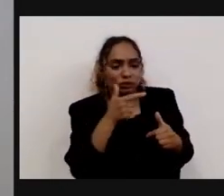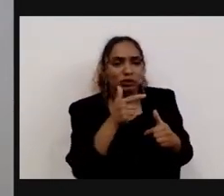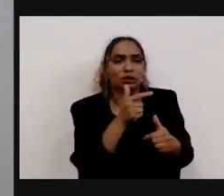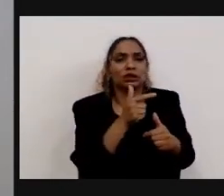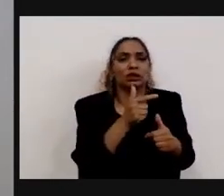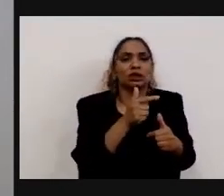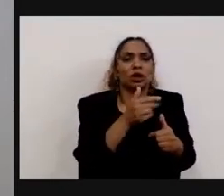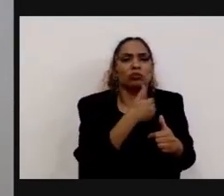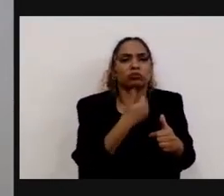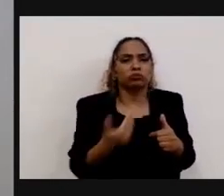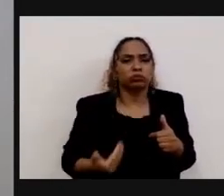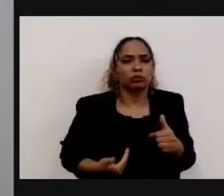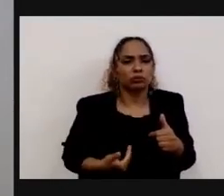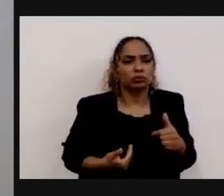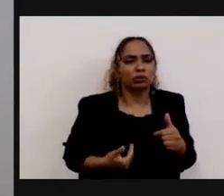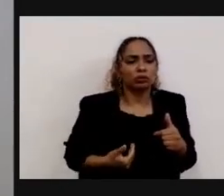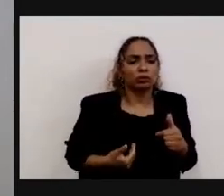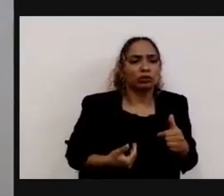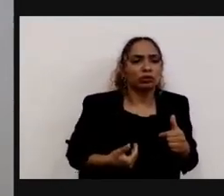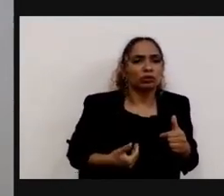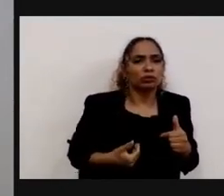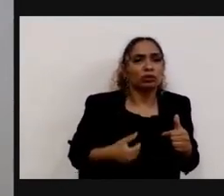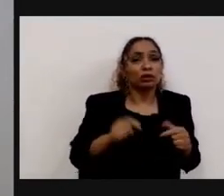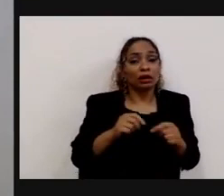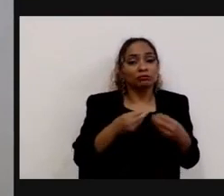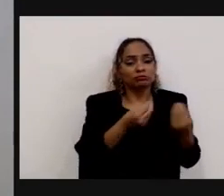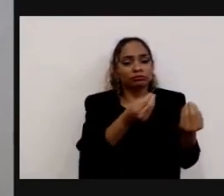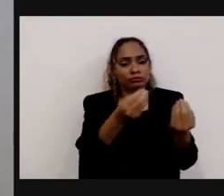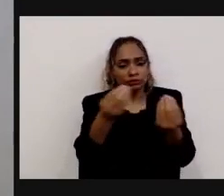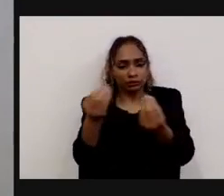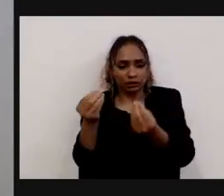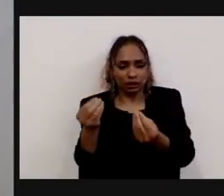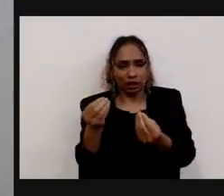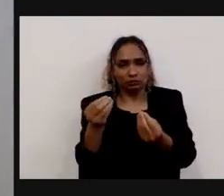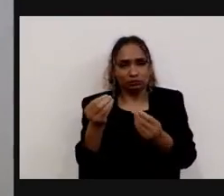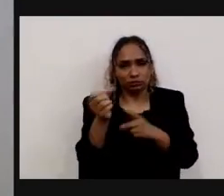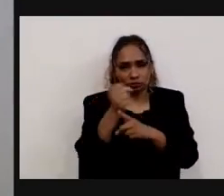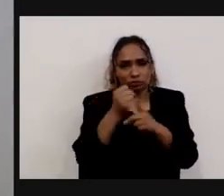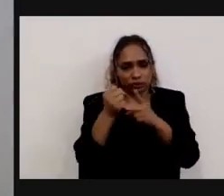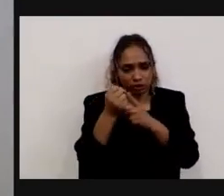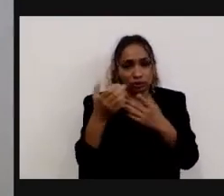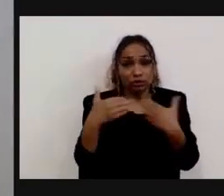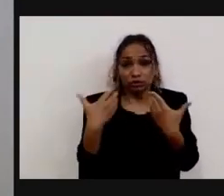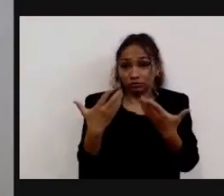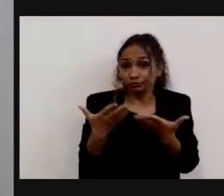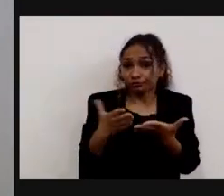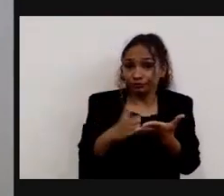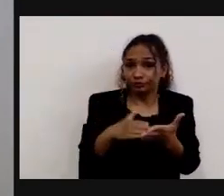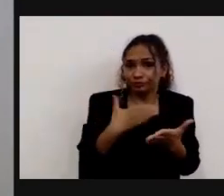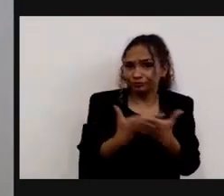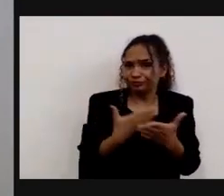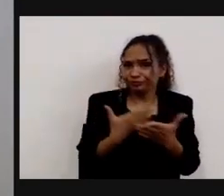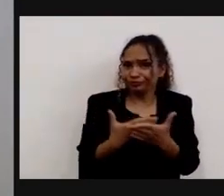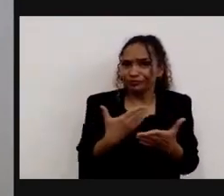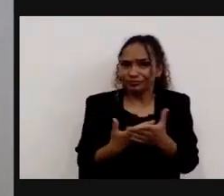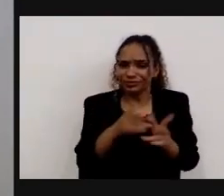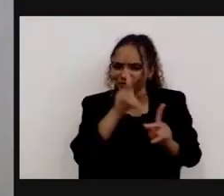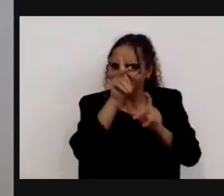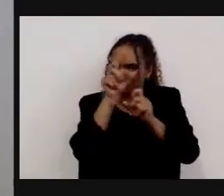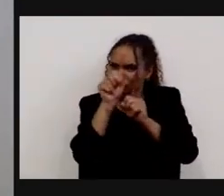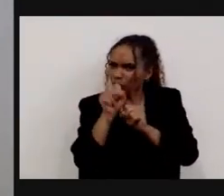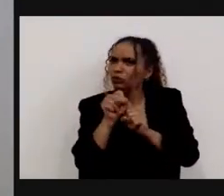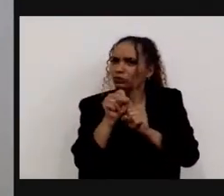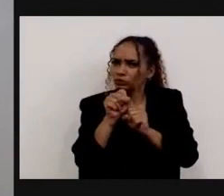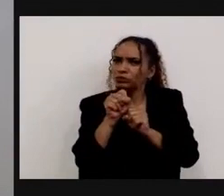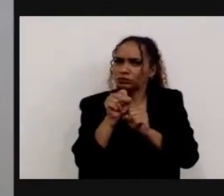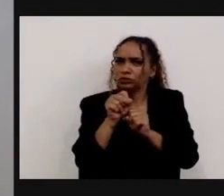público razão de ser Servidor Público que é Fazer Entregas para a sociedade então assim isso no meu estudo apareceu muito forte né